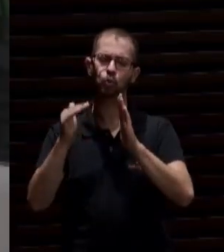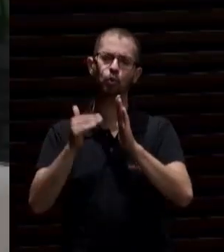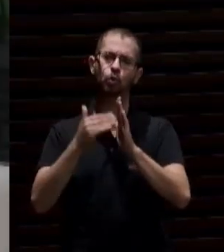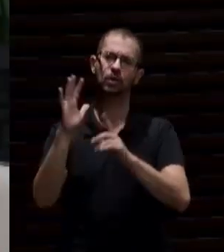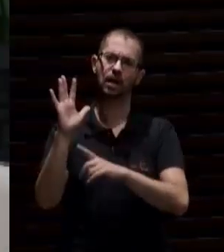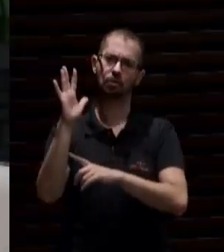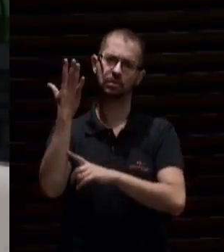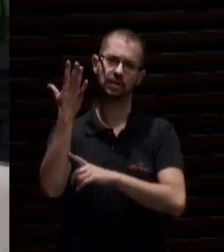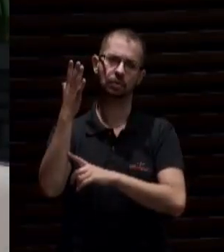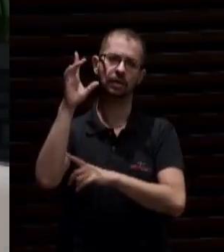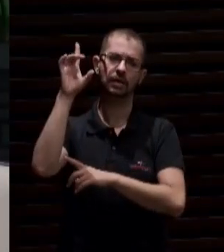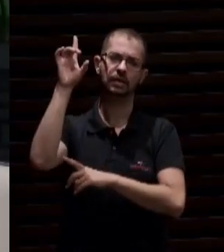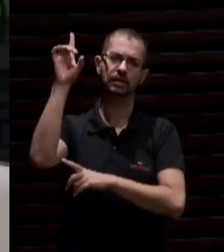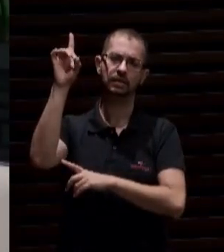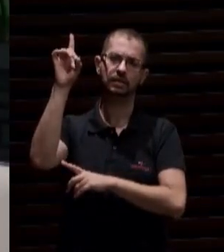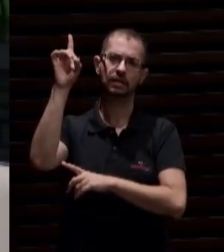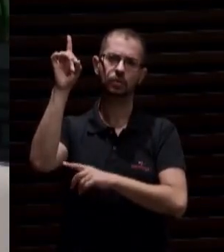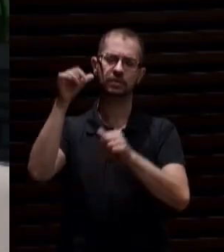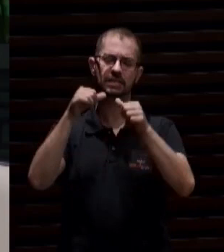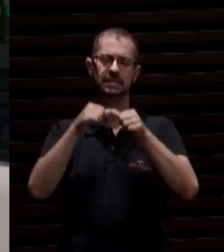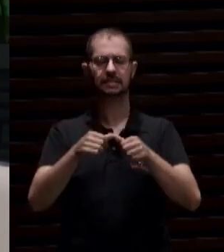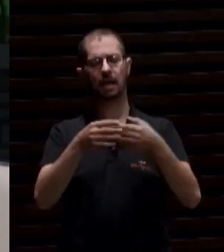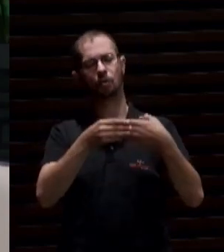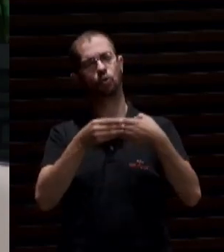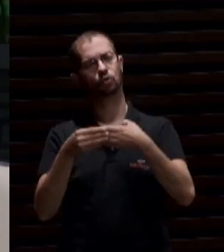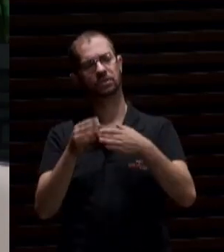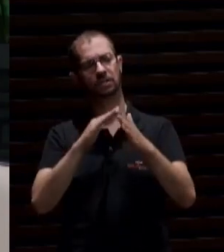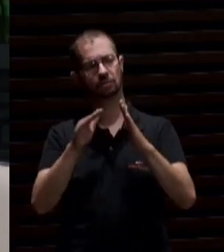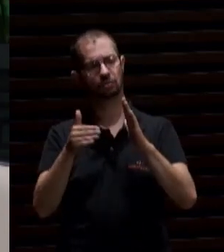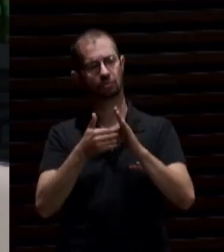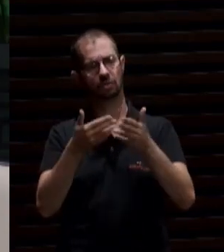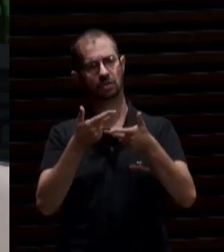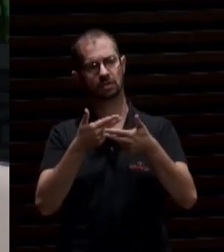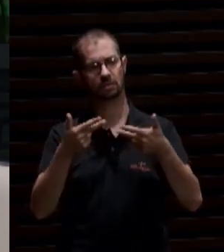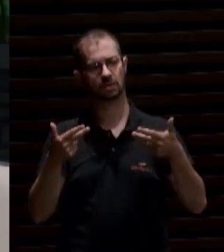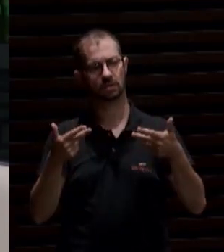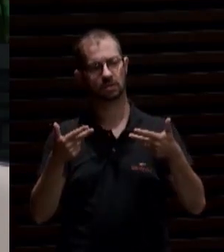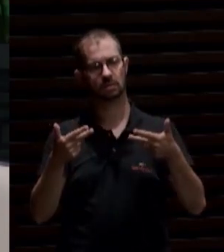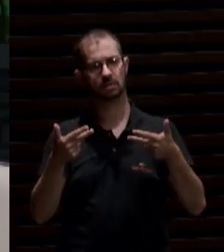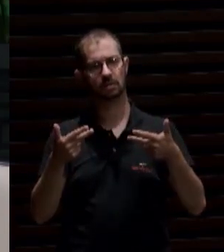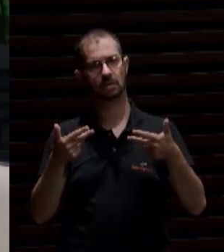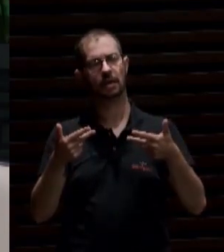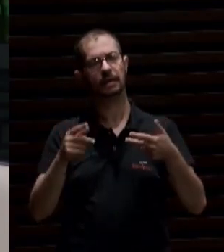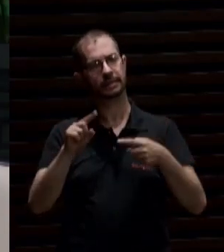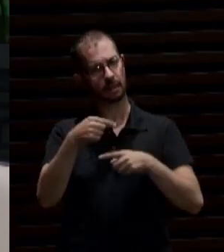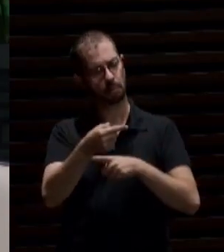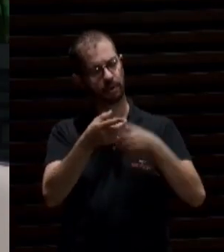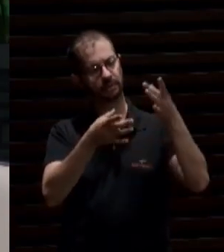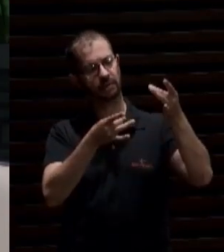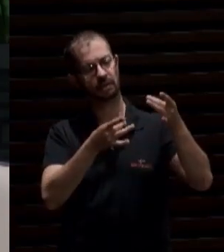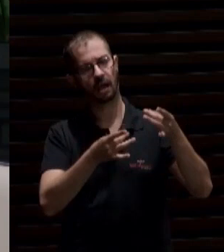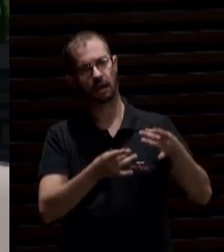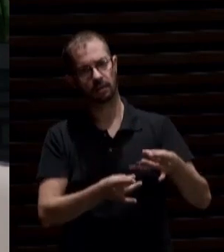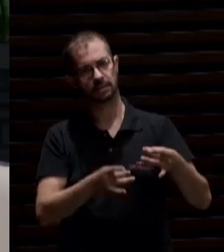aconteça. Deus é aquele que está conduzindo toda a situação. E depois de dar mais detalhes, Jonas, com um tom